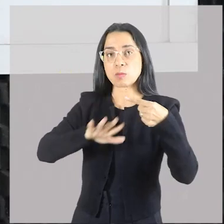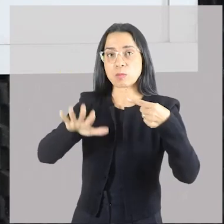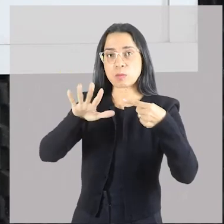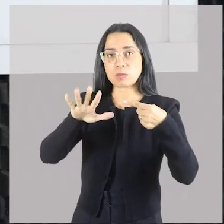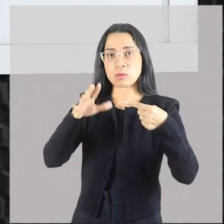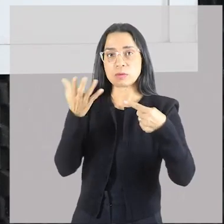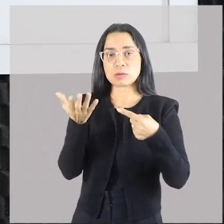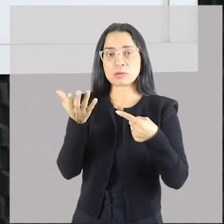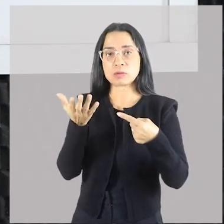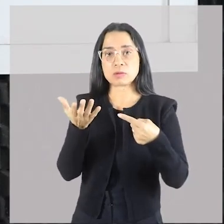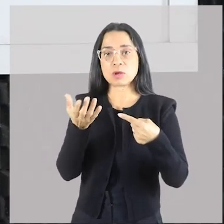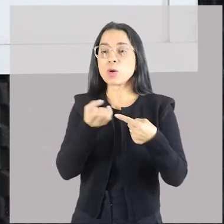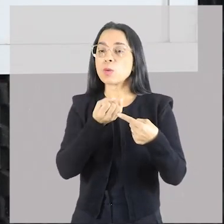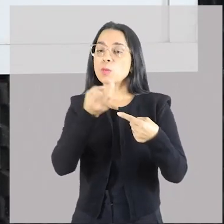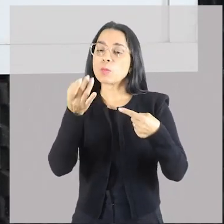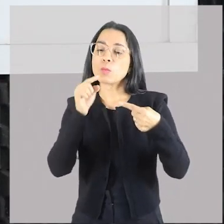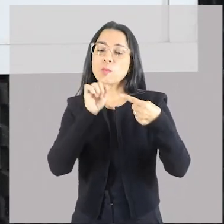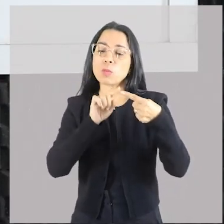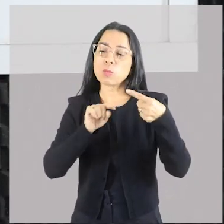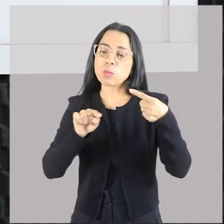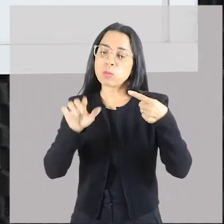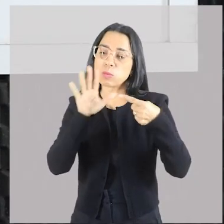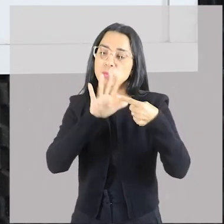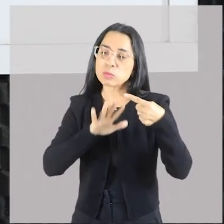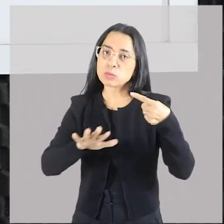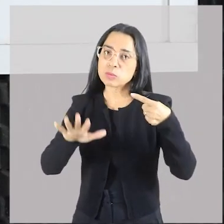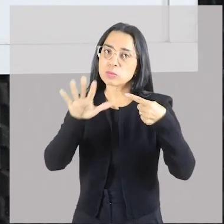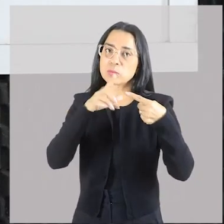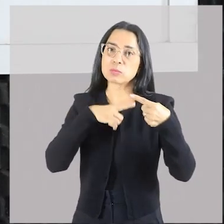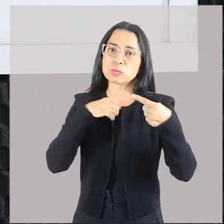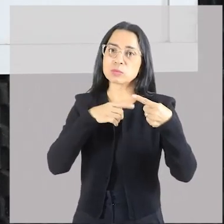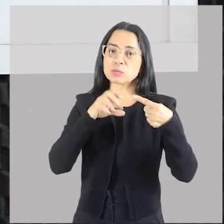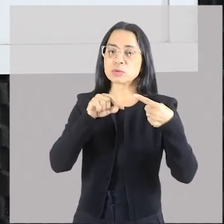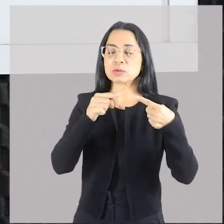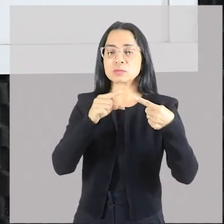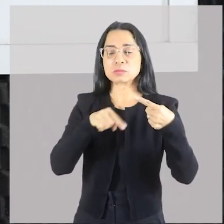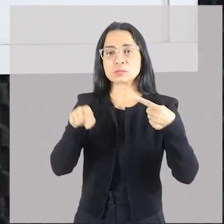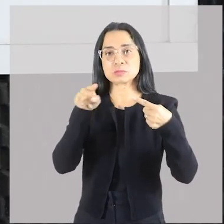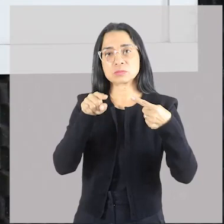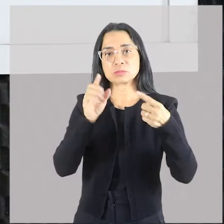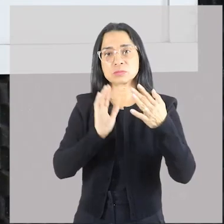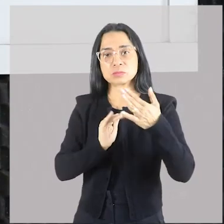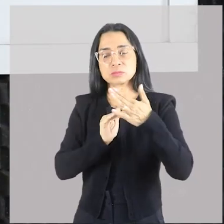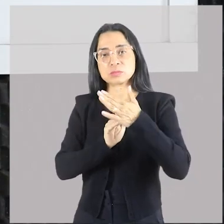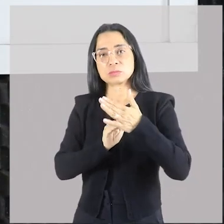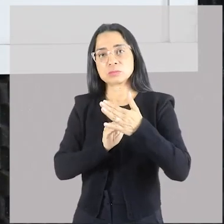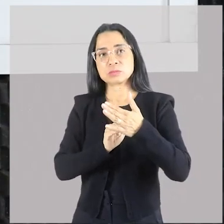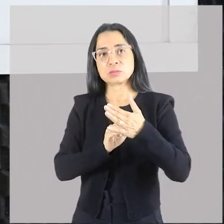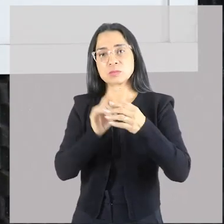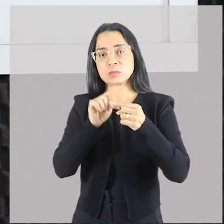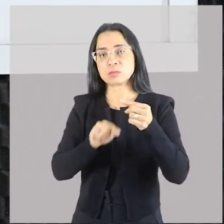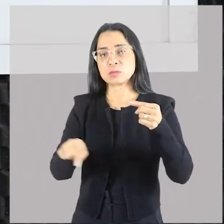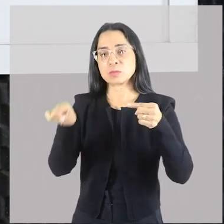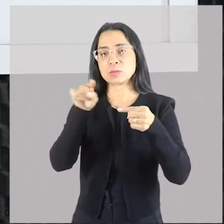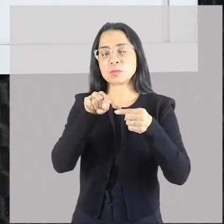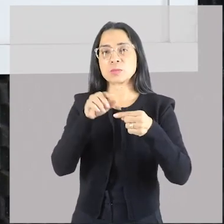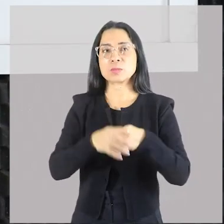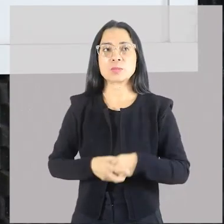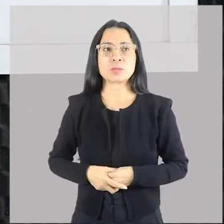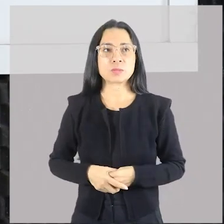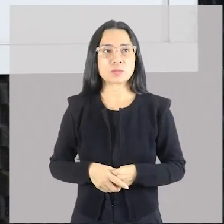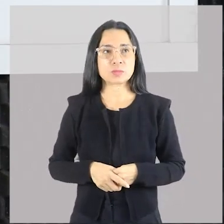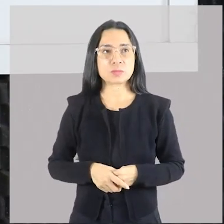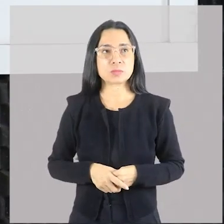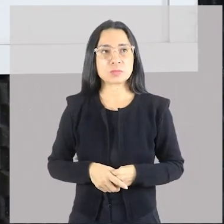quanto de espaço tem essa região delimitada por uma circunferência, né?